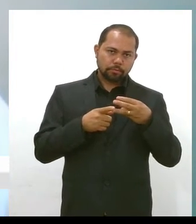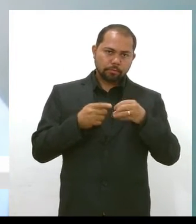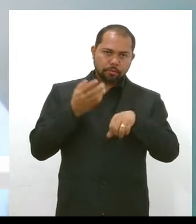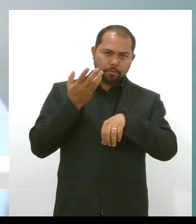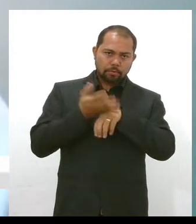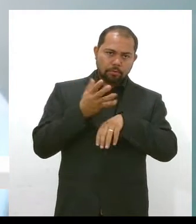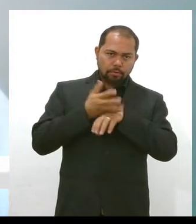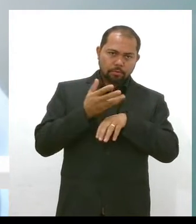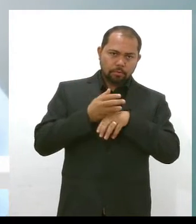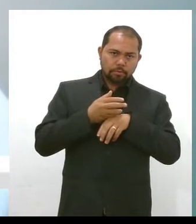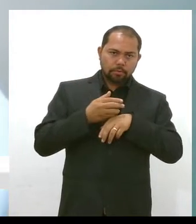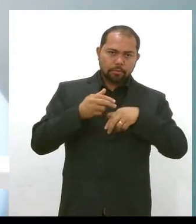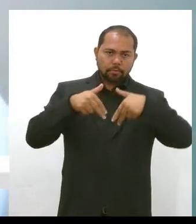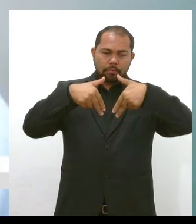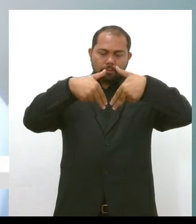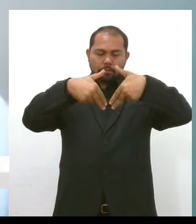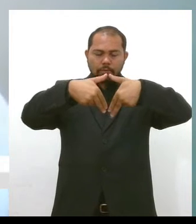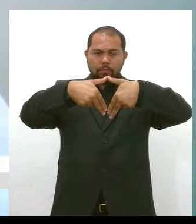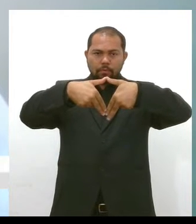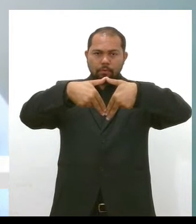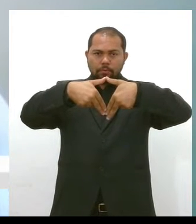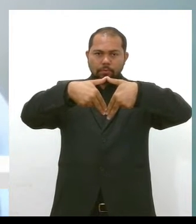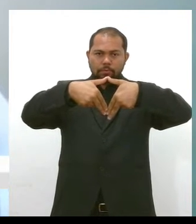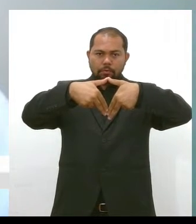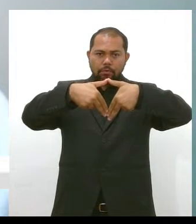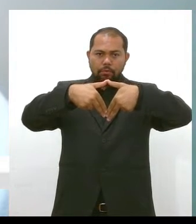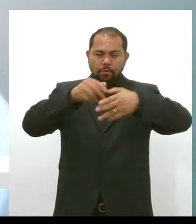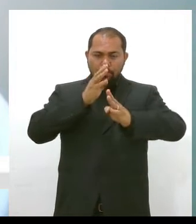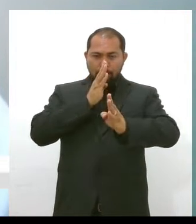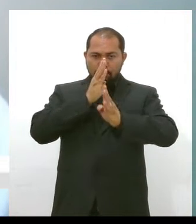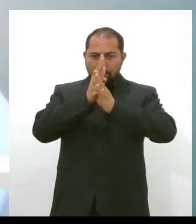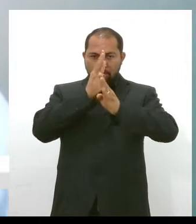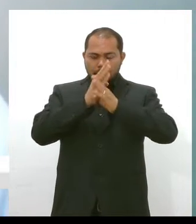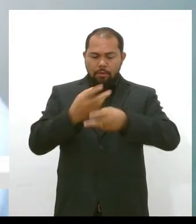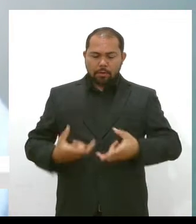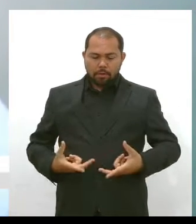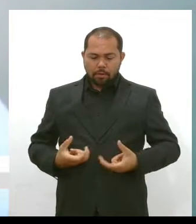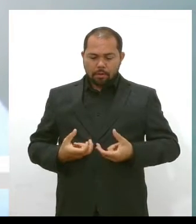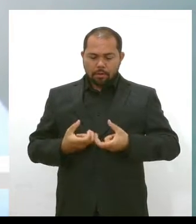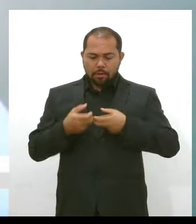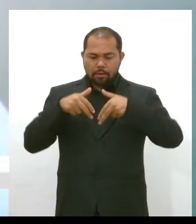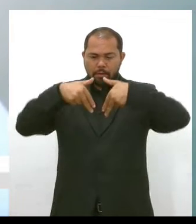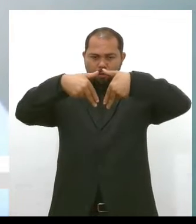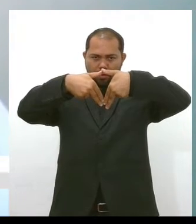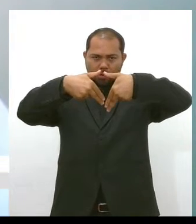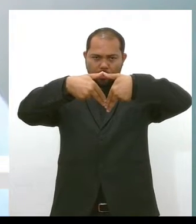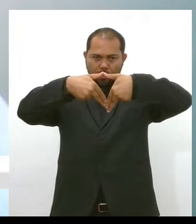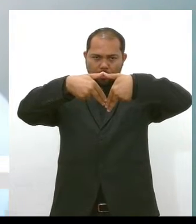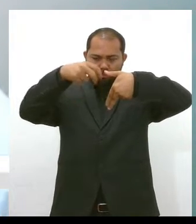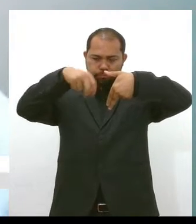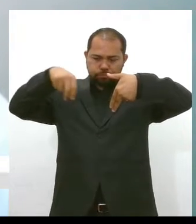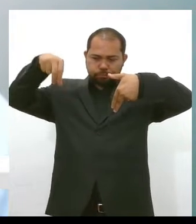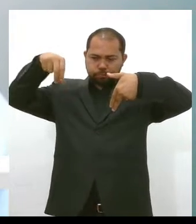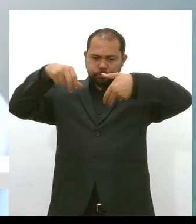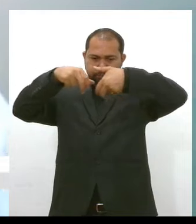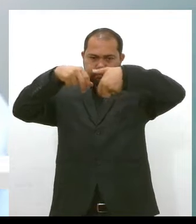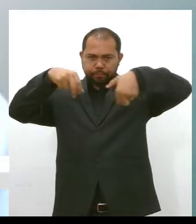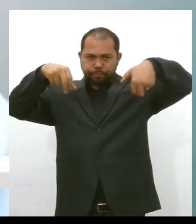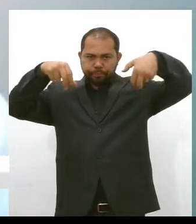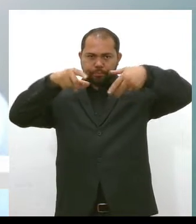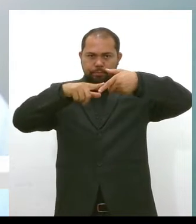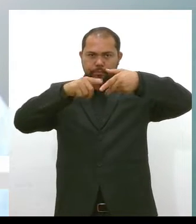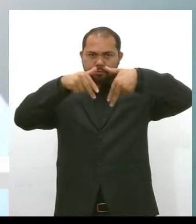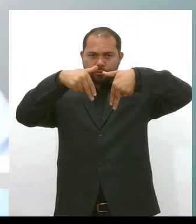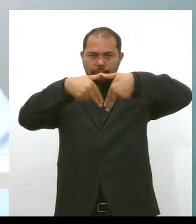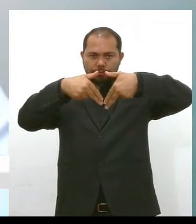de cânceres de colo de útero, de câncer de vulva, câncer de vagina. Então, são toda